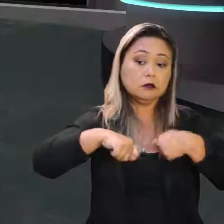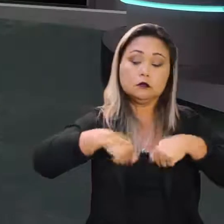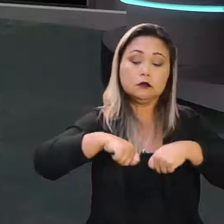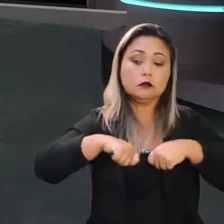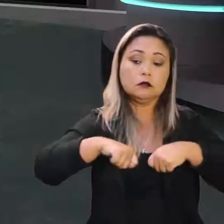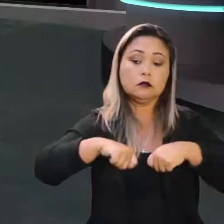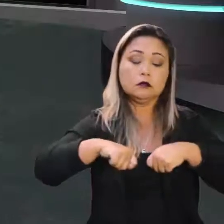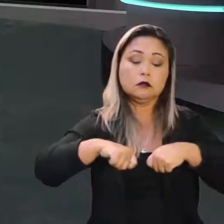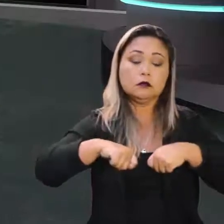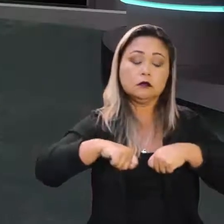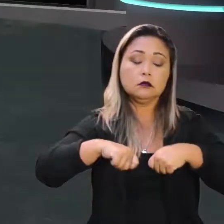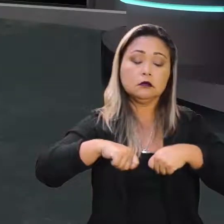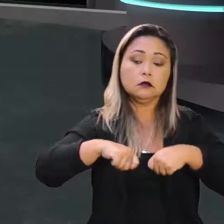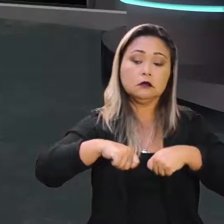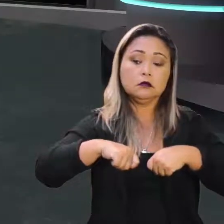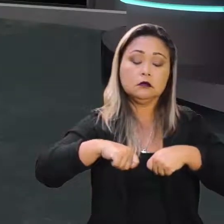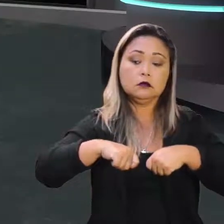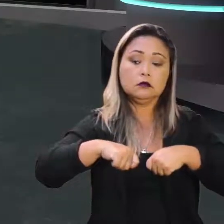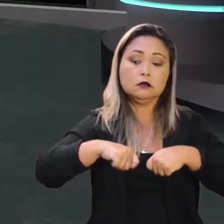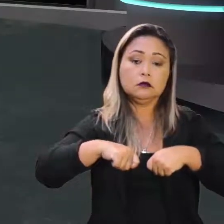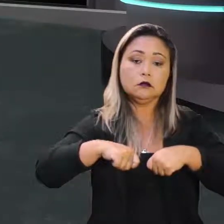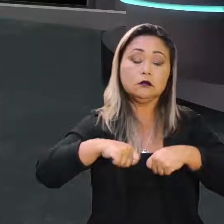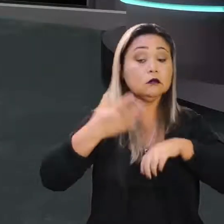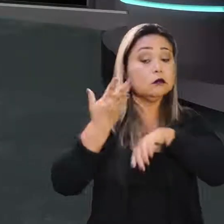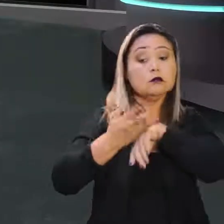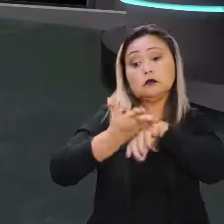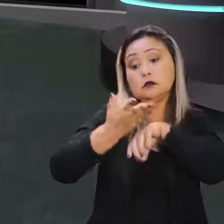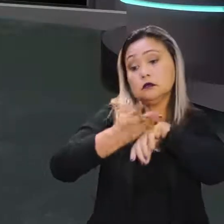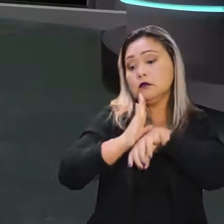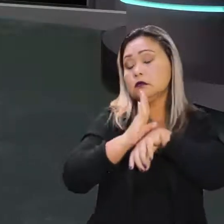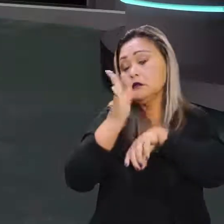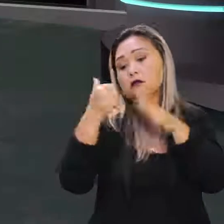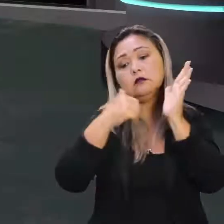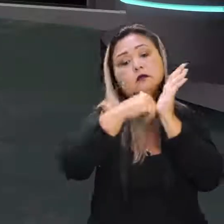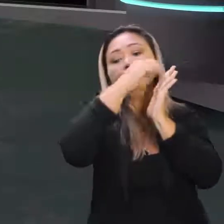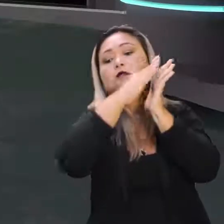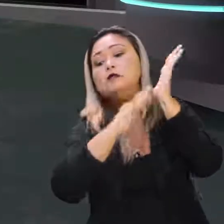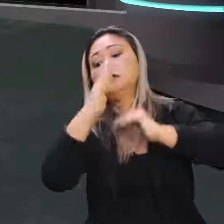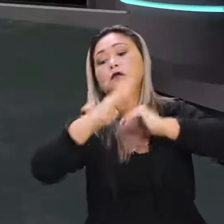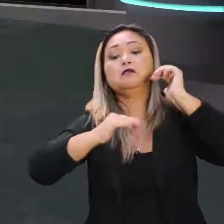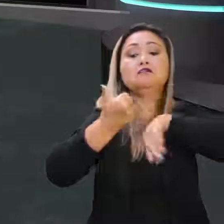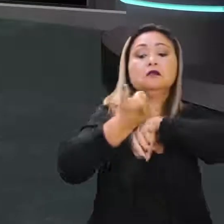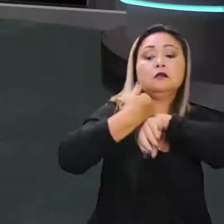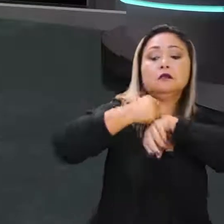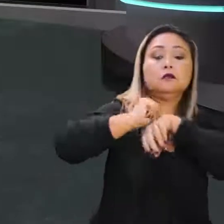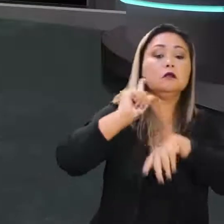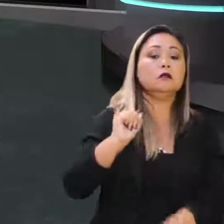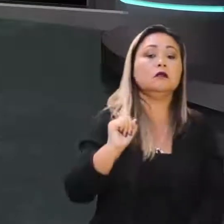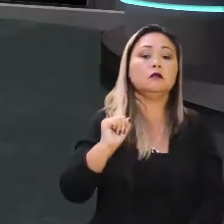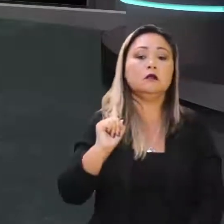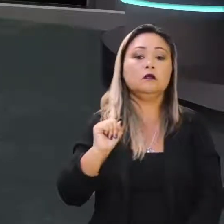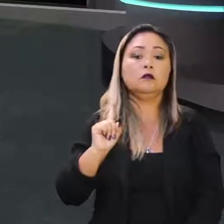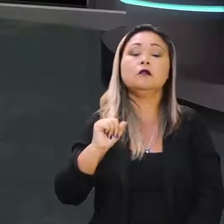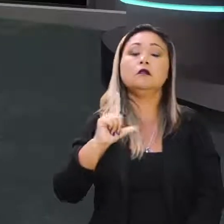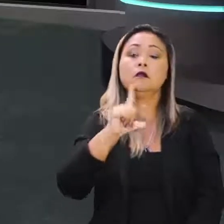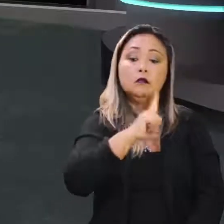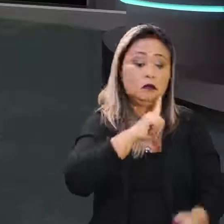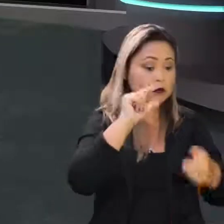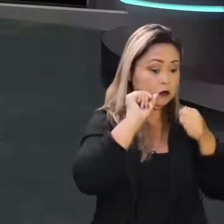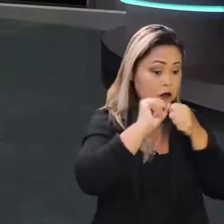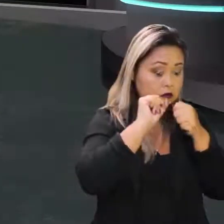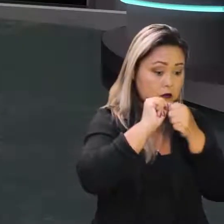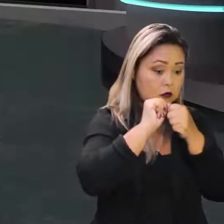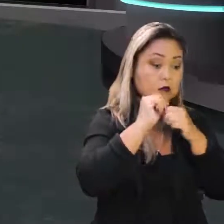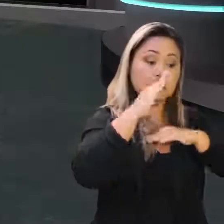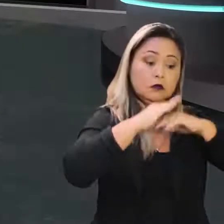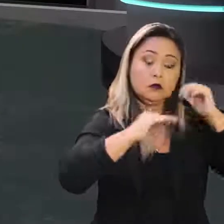ser, assim, ter uma prática artística, não precisam ser artistas, assim. Há aqueles que fazem